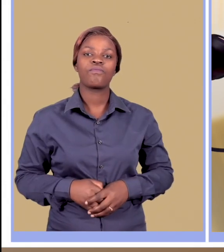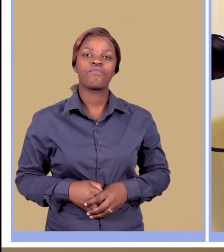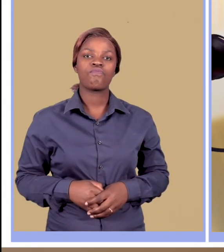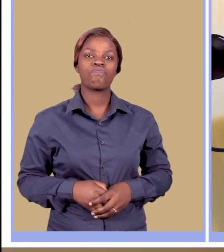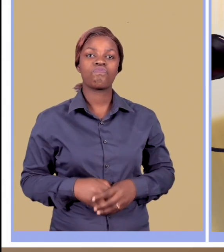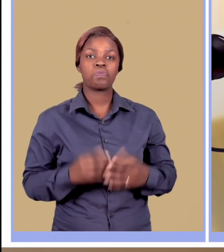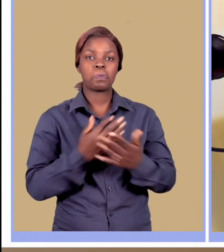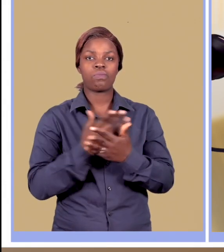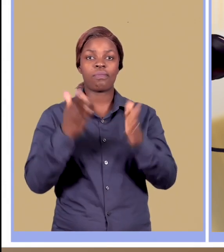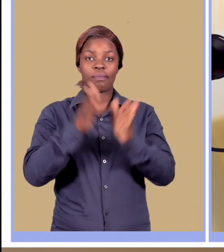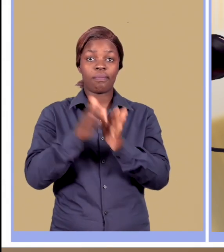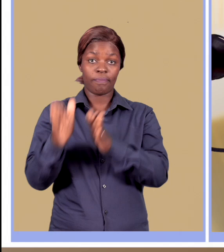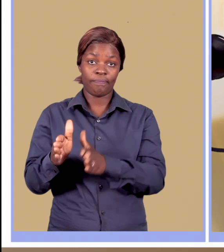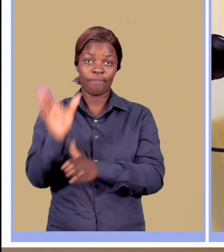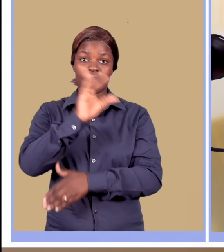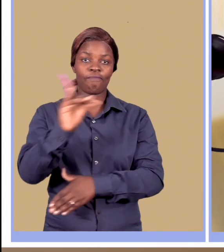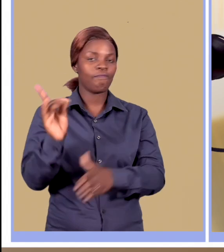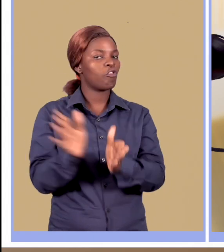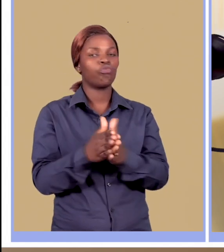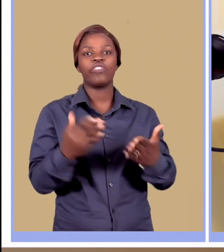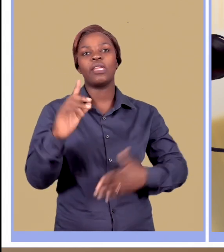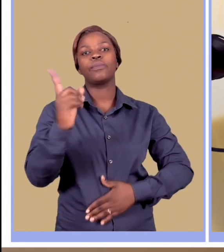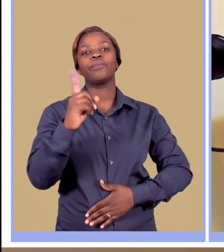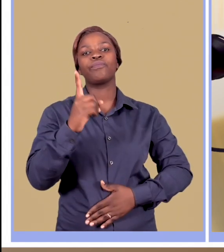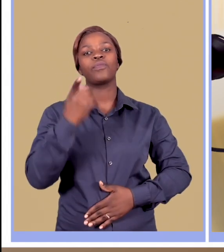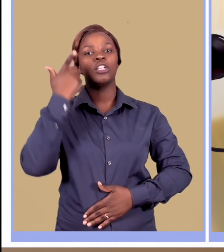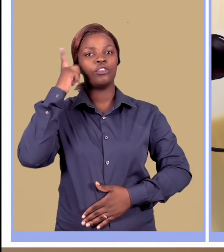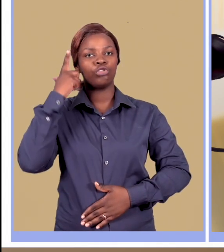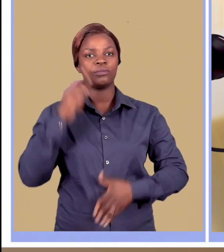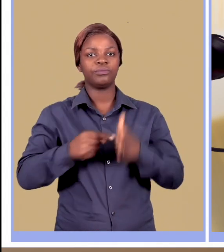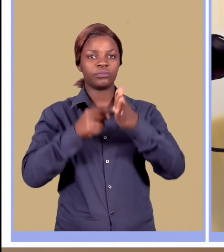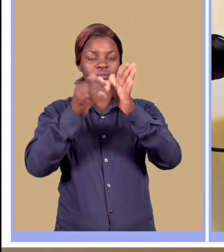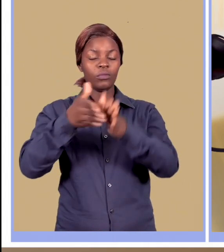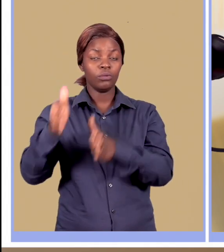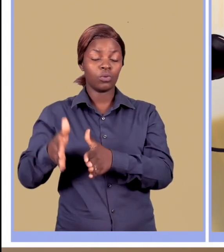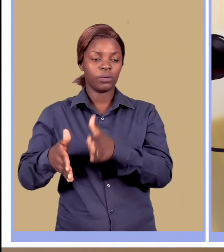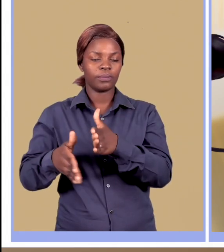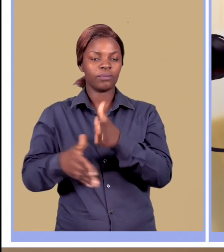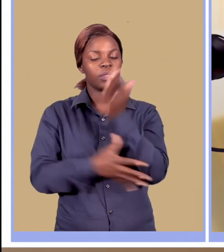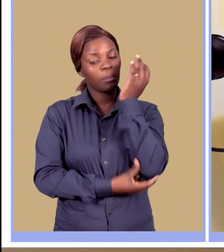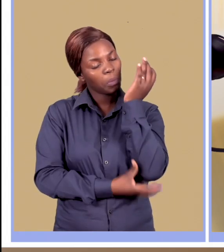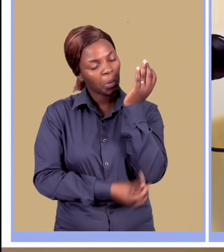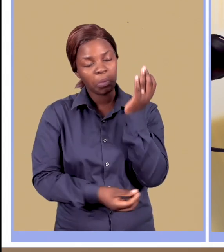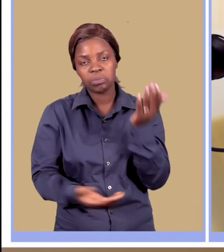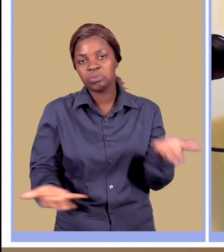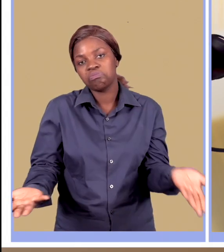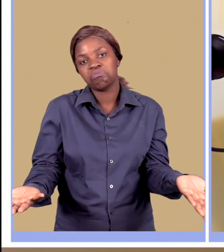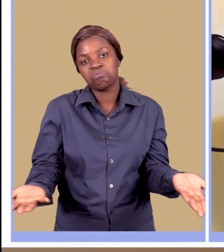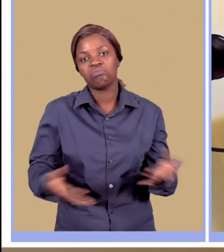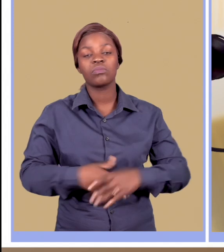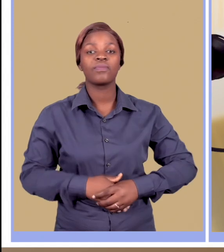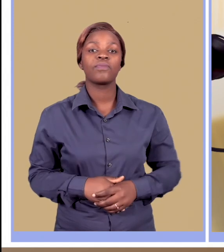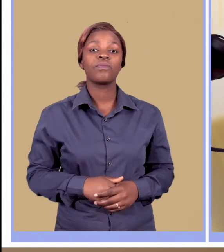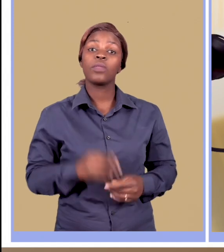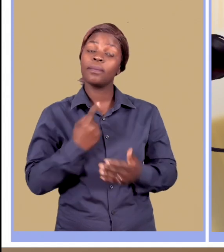que não tem telefone. A maioria não tem telefone. Se forem aquelas pessoas mais carenciadas, não têm telefone. Não